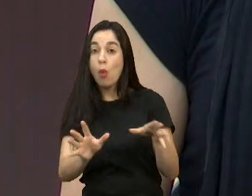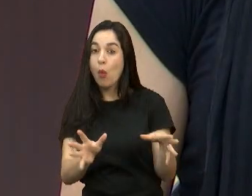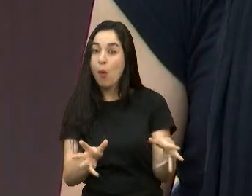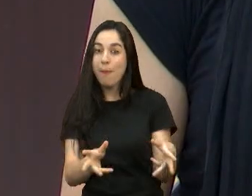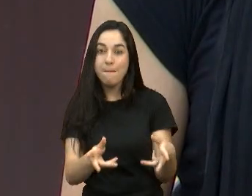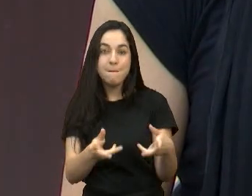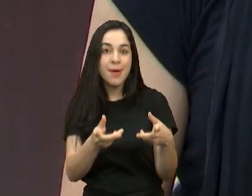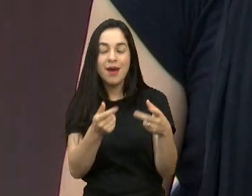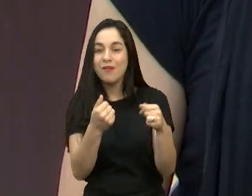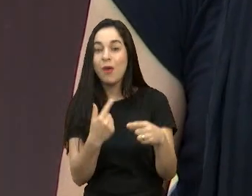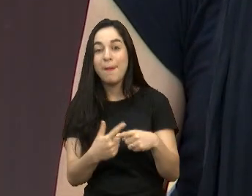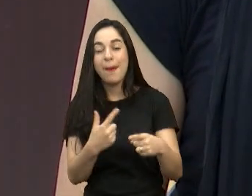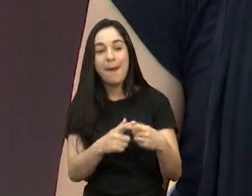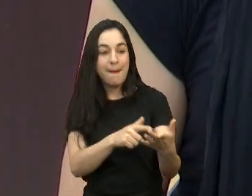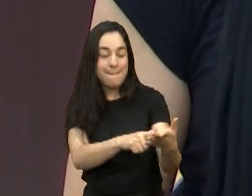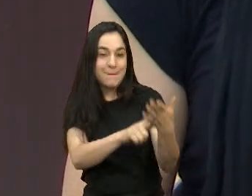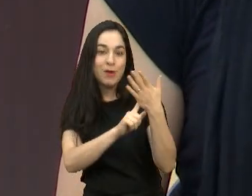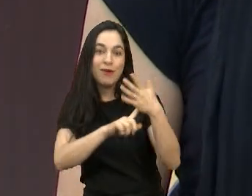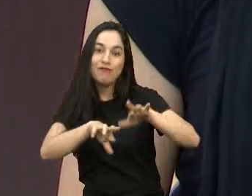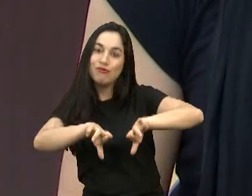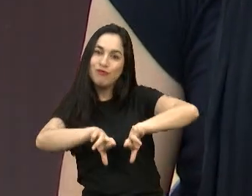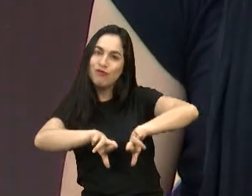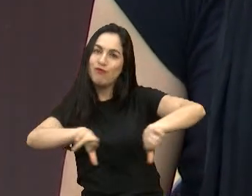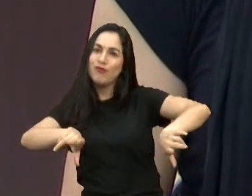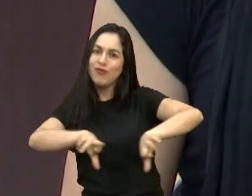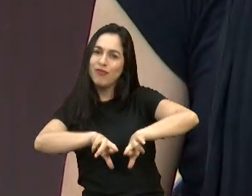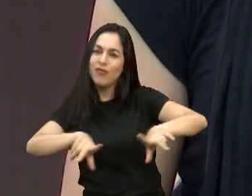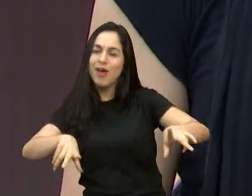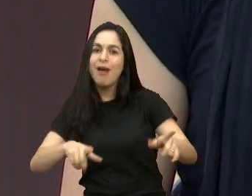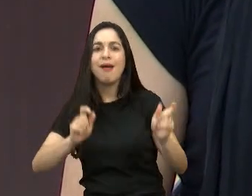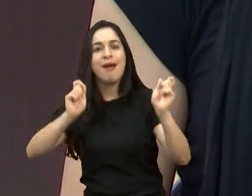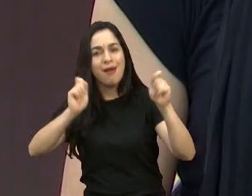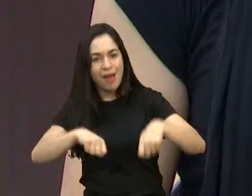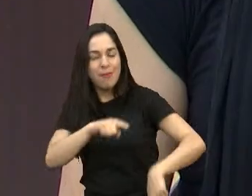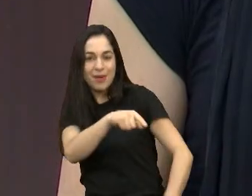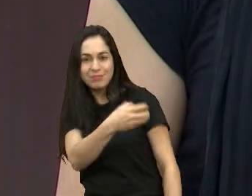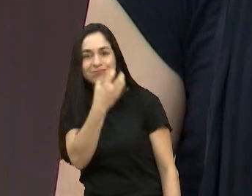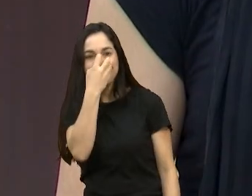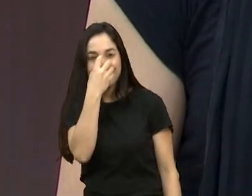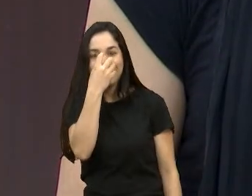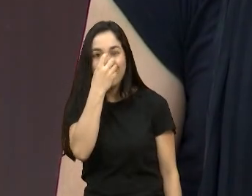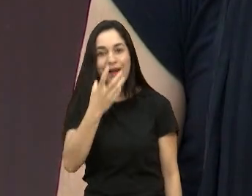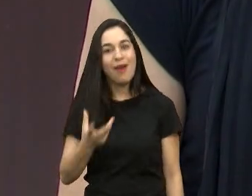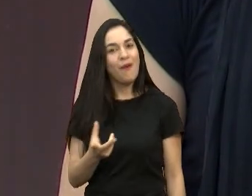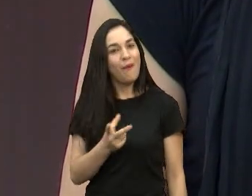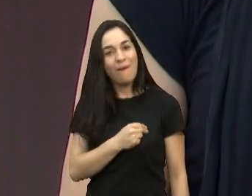fantástico porque me mostrou a imensidão dessa figura palhaço.